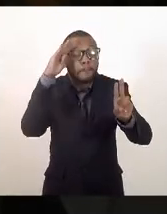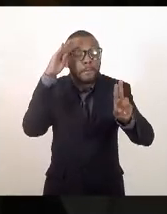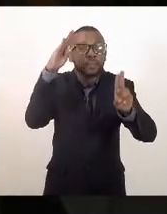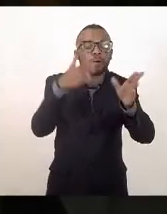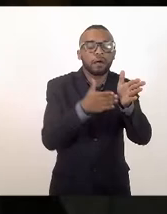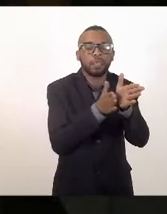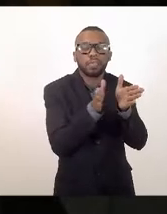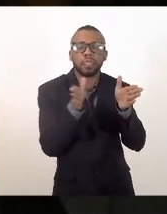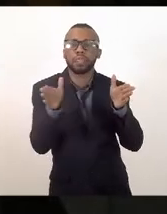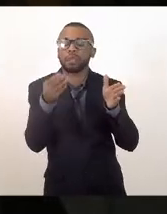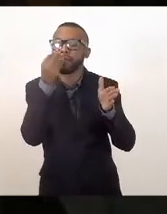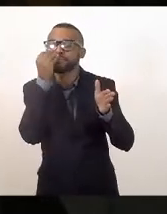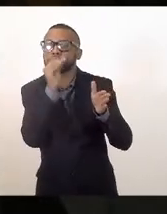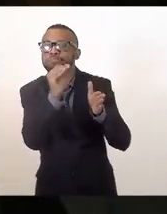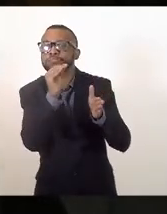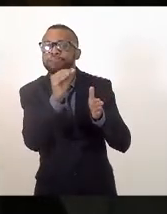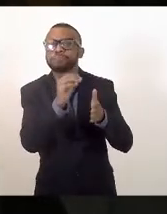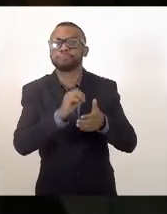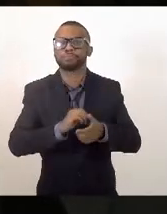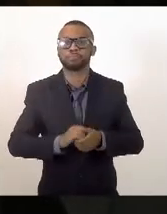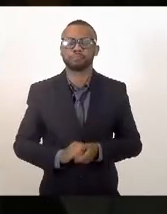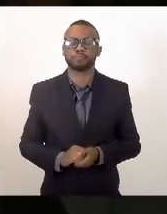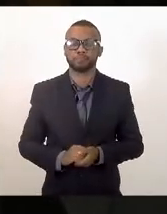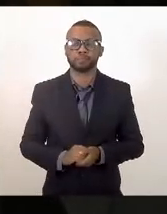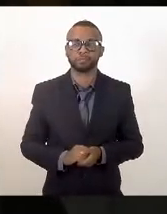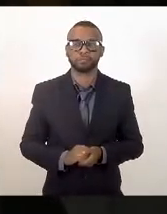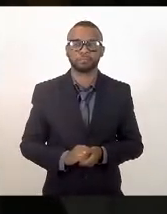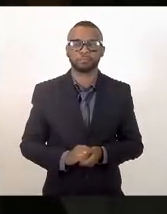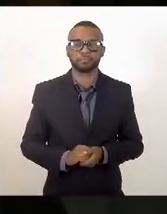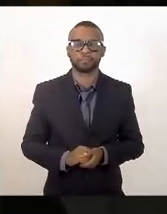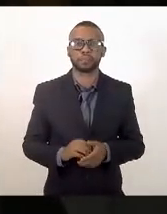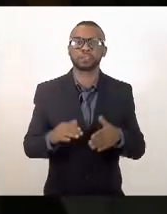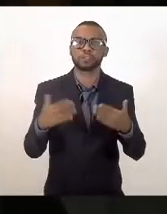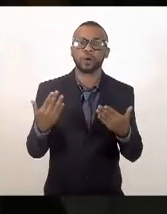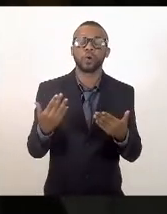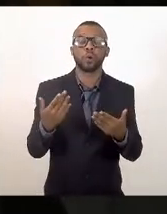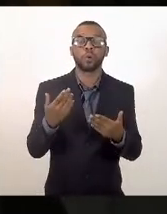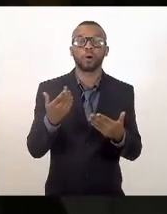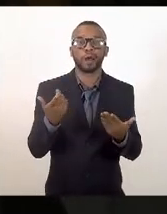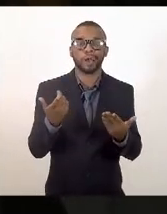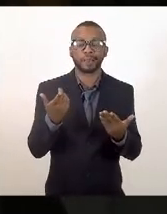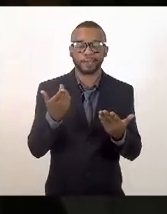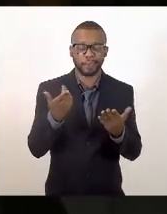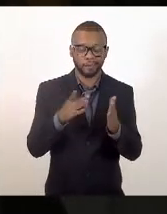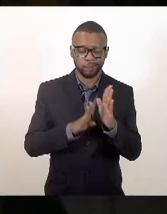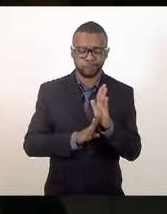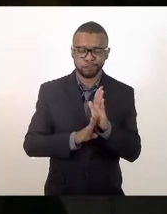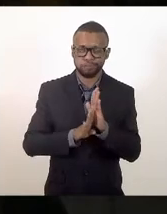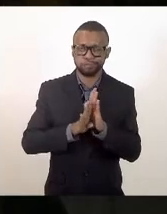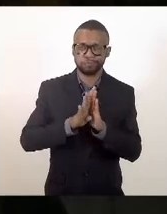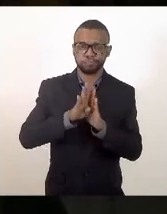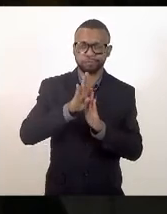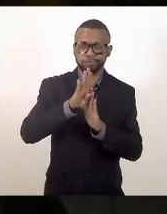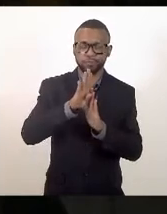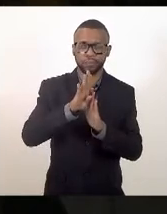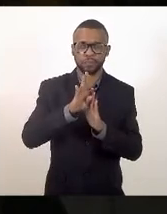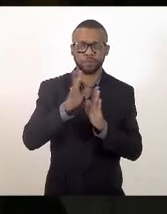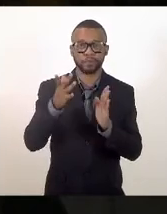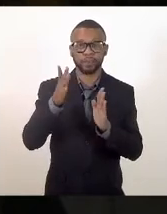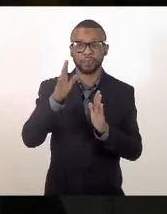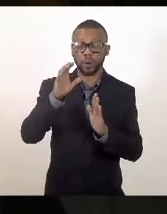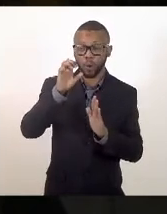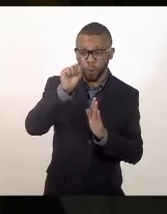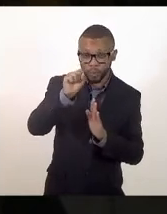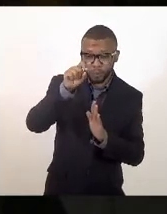principal. Enquanto isso, a inflação já passou de 8